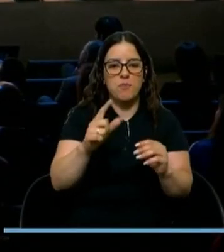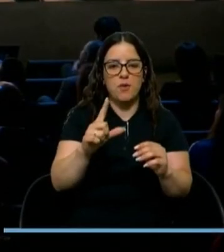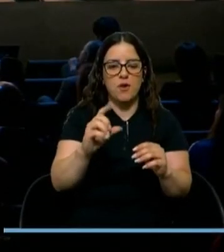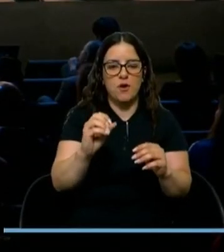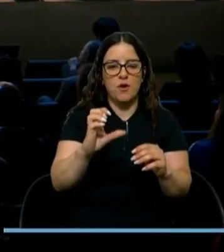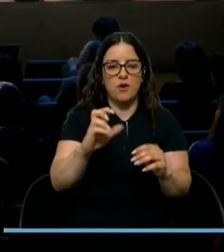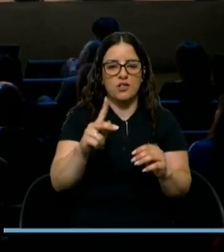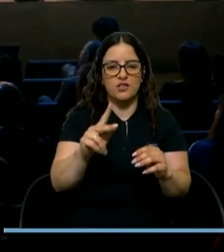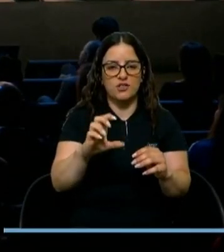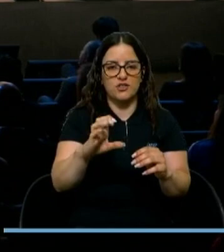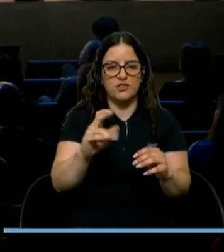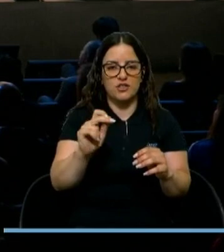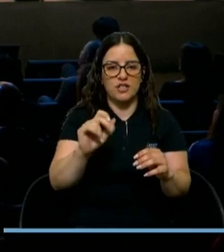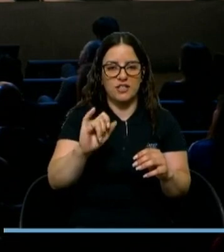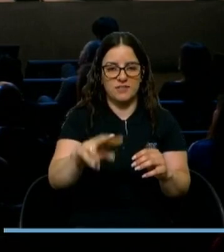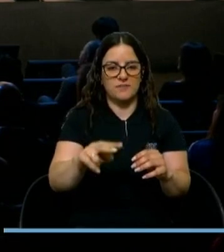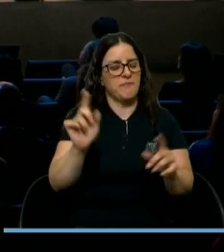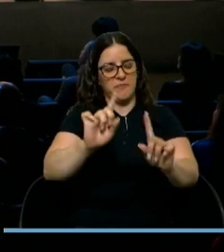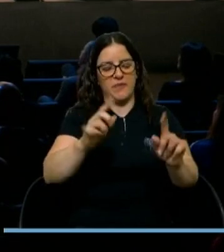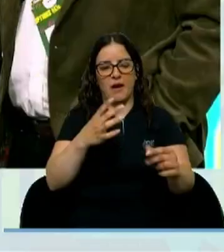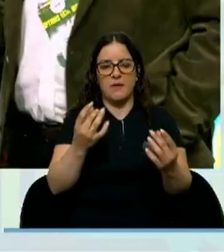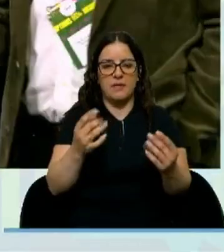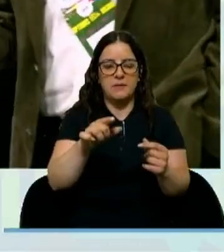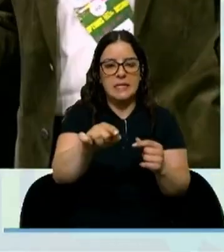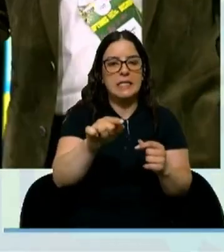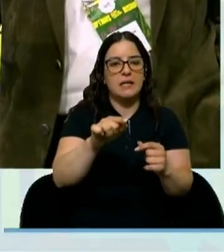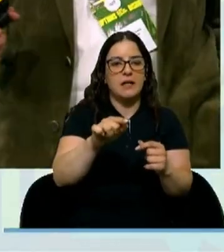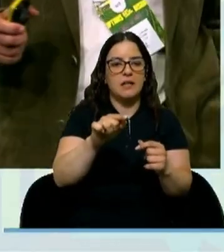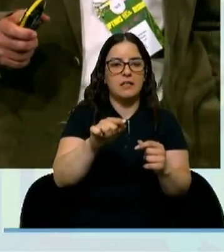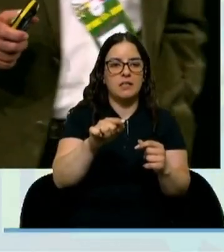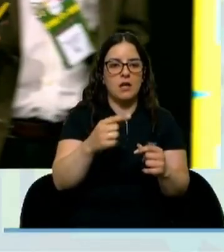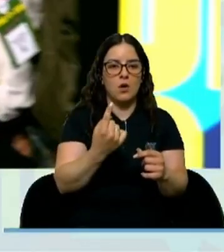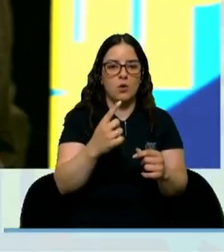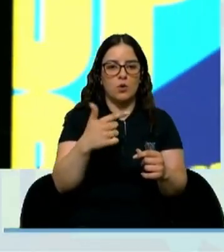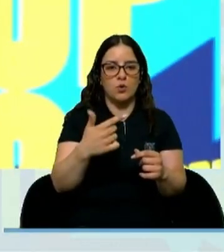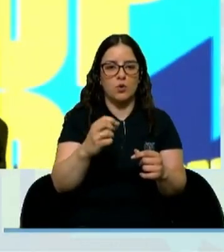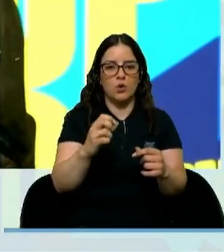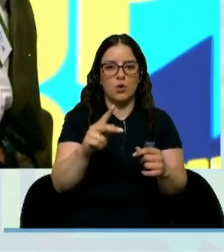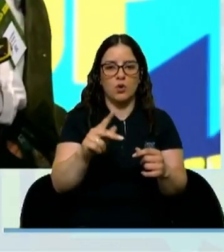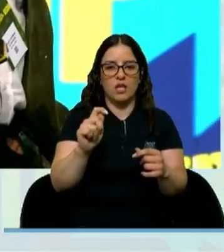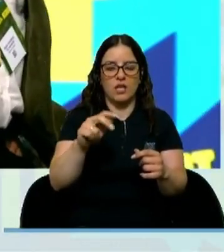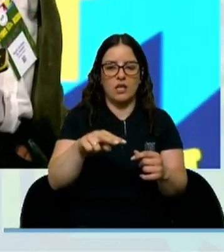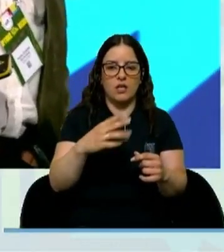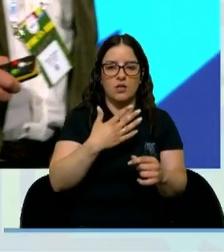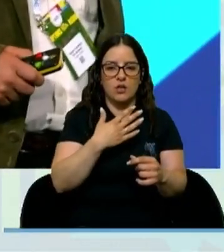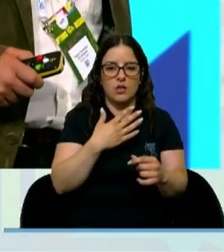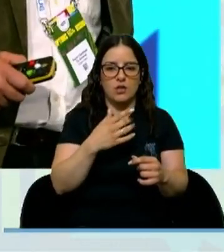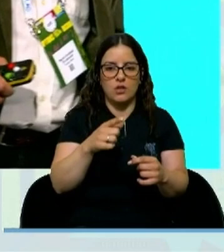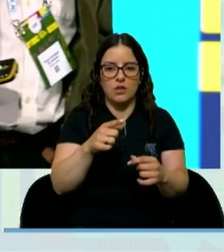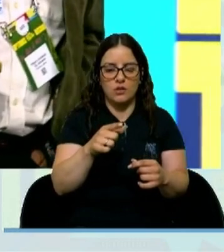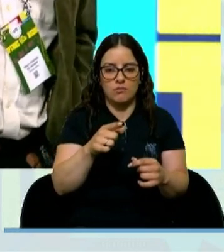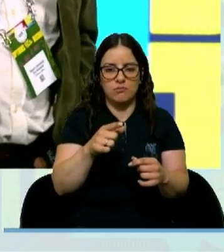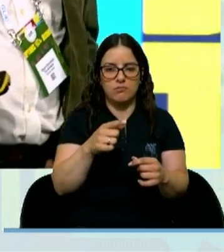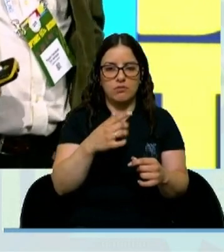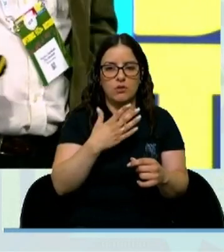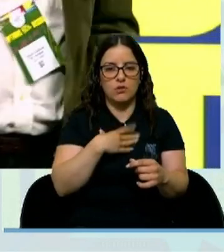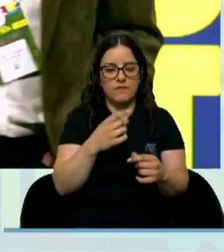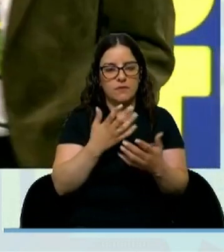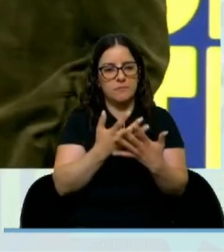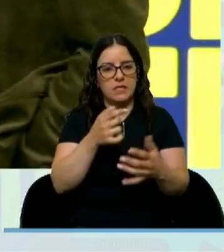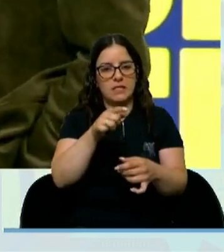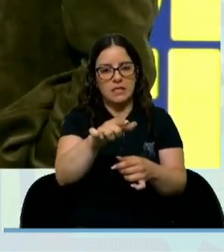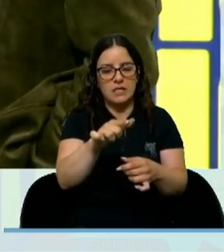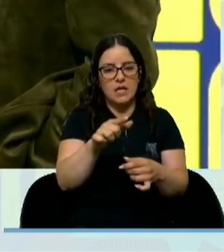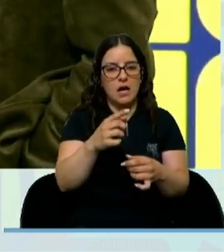do valor económico dos tokens. E isto é um token que eu gostava particularmente, uma nota de 500 escudos, que eu achava ser a mais bonita na altura. Qual